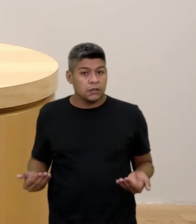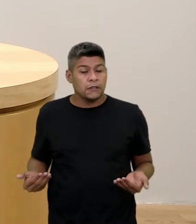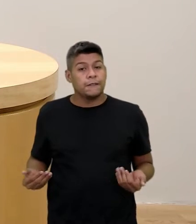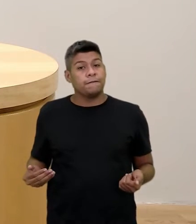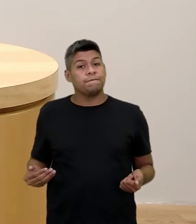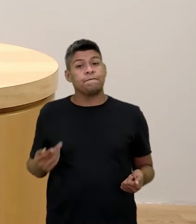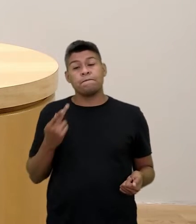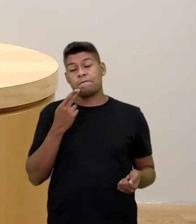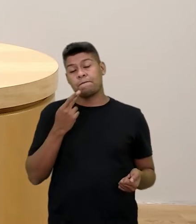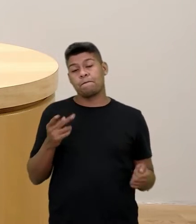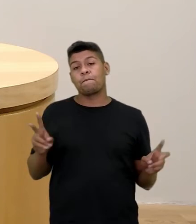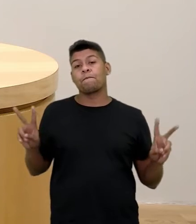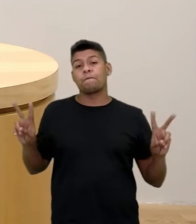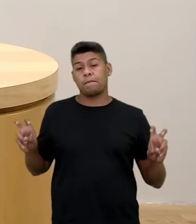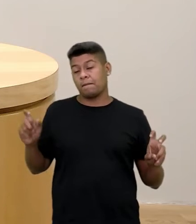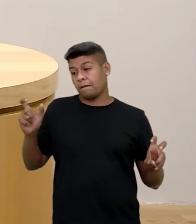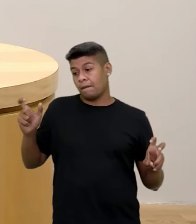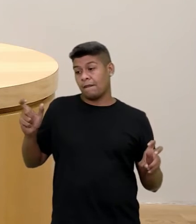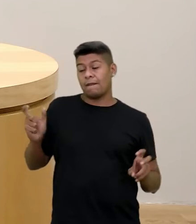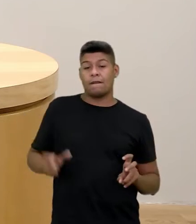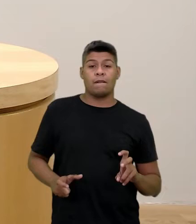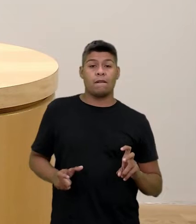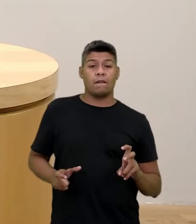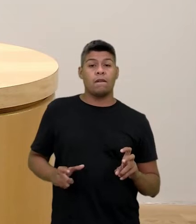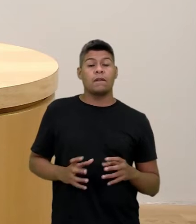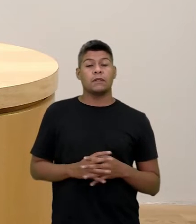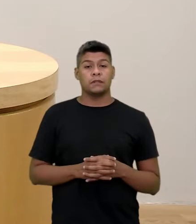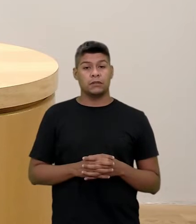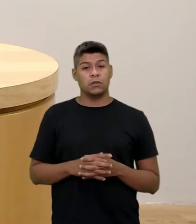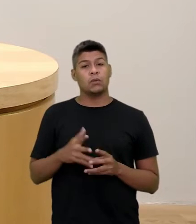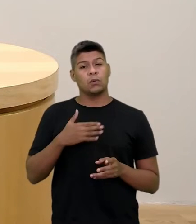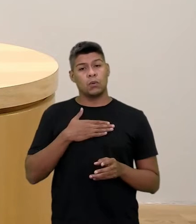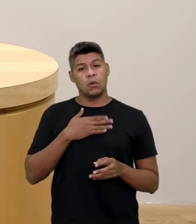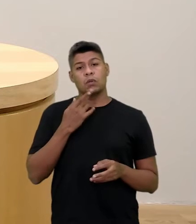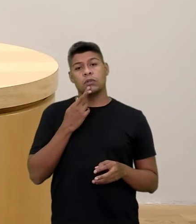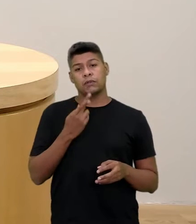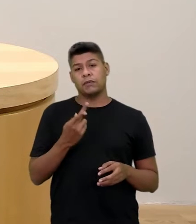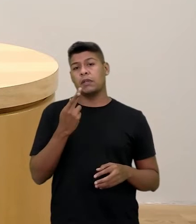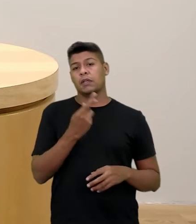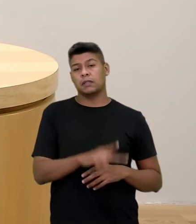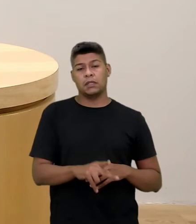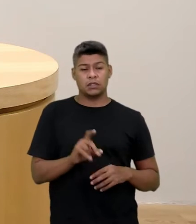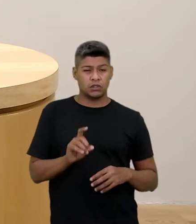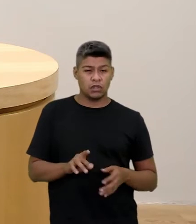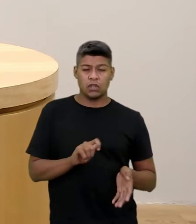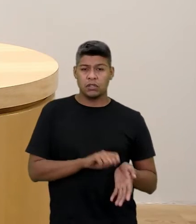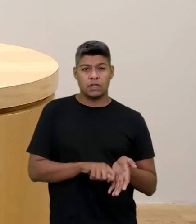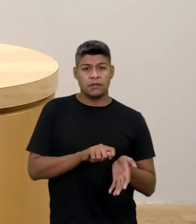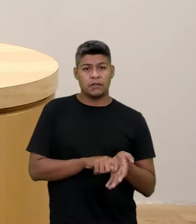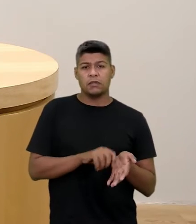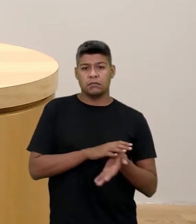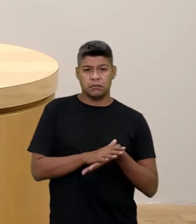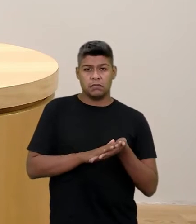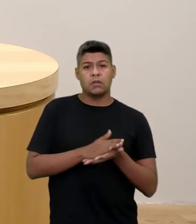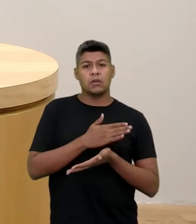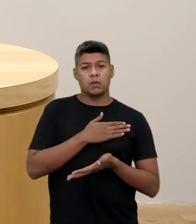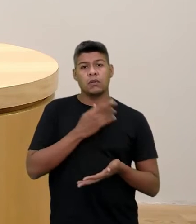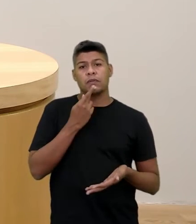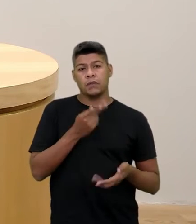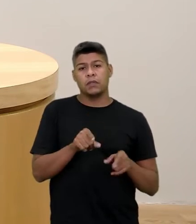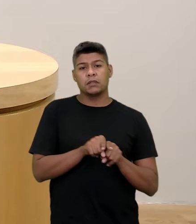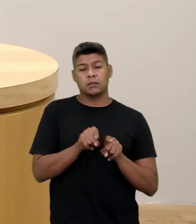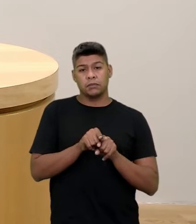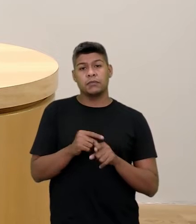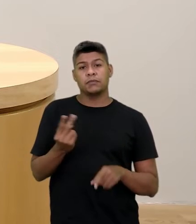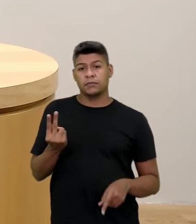falar agora de um assunto que me interessa muito, então eu gosto de falar dele também, não só de escrever, mas de falar. E essas